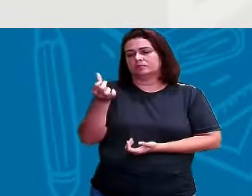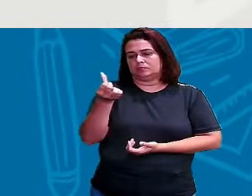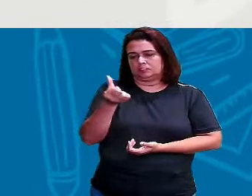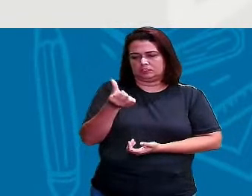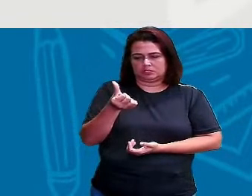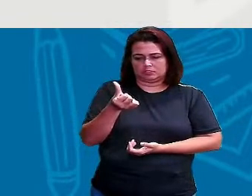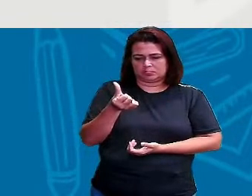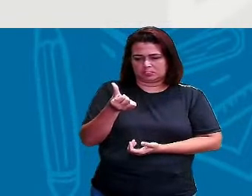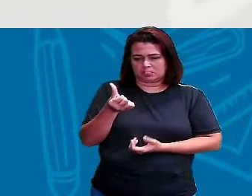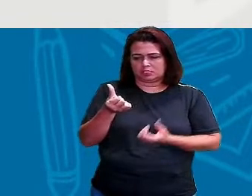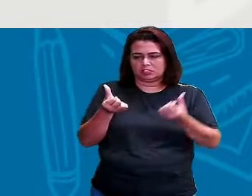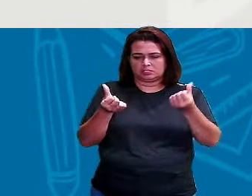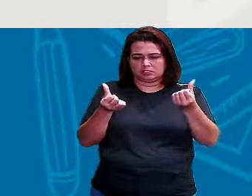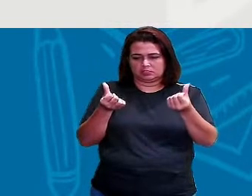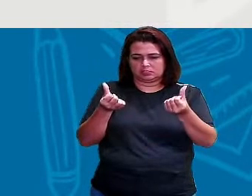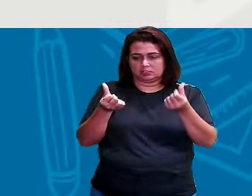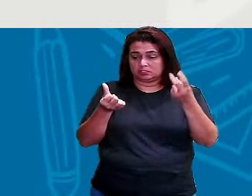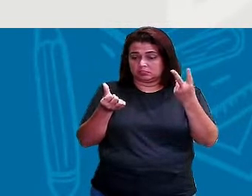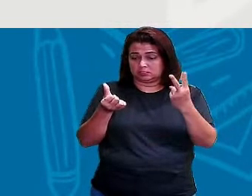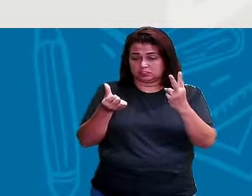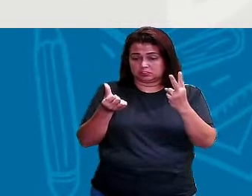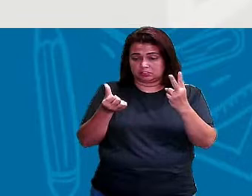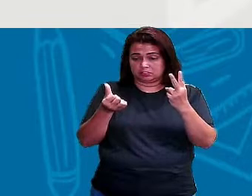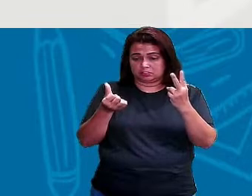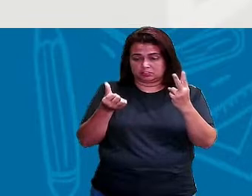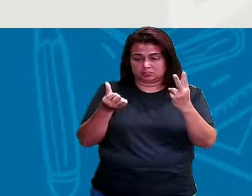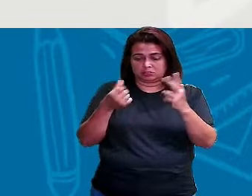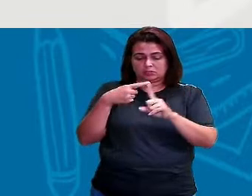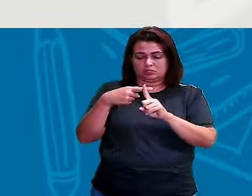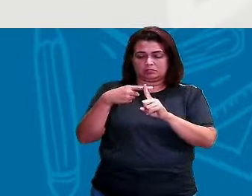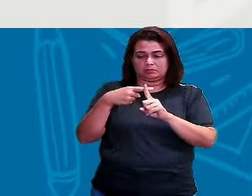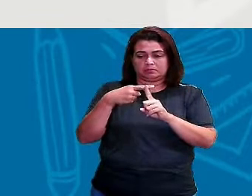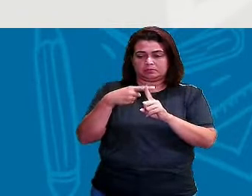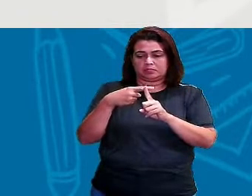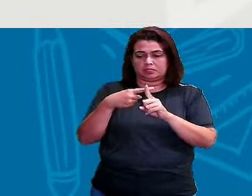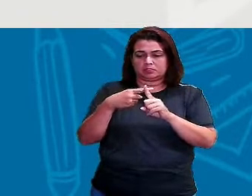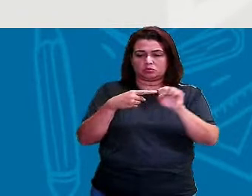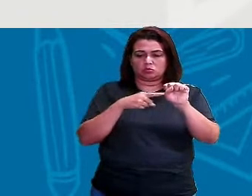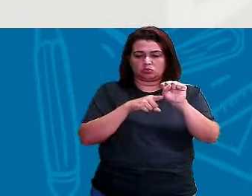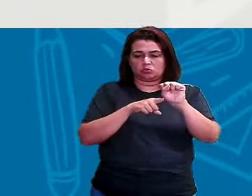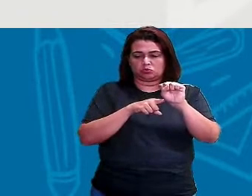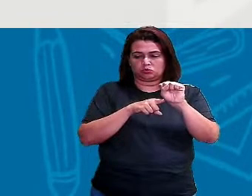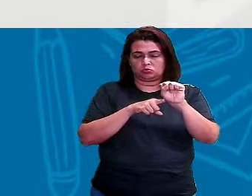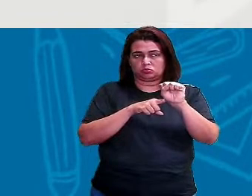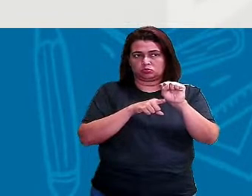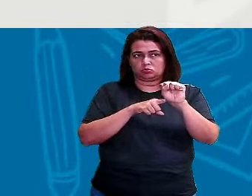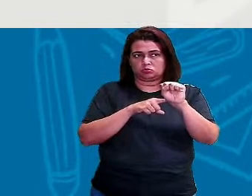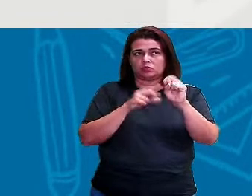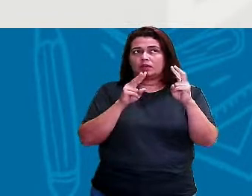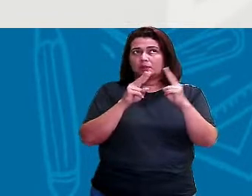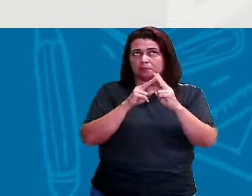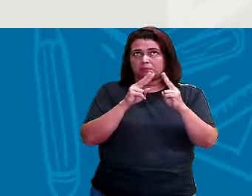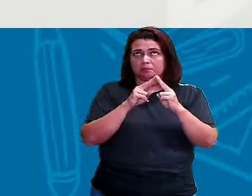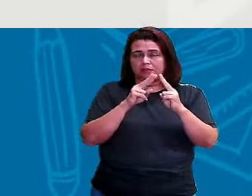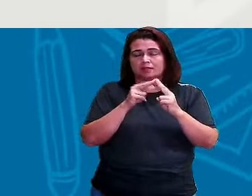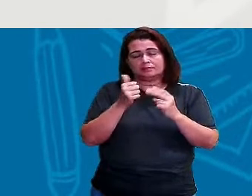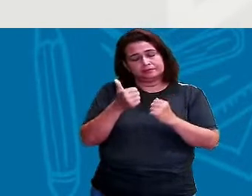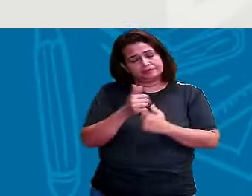6, que é par, e o número 2 também. 6 mais 2, 8. 8 também é